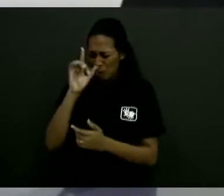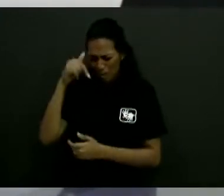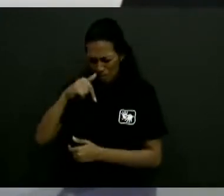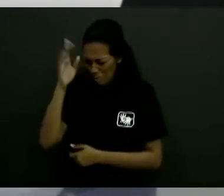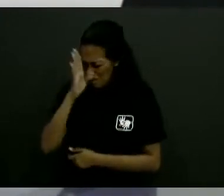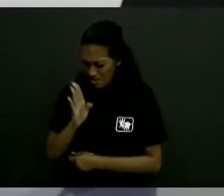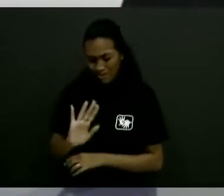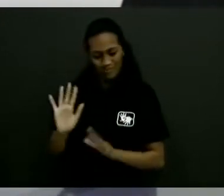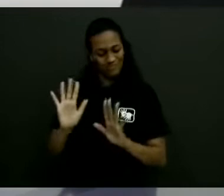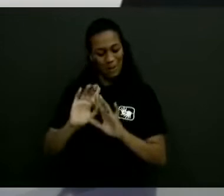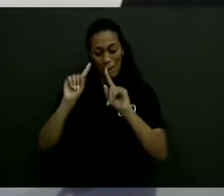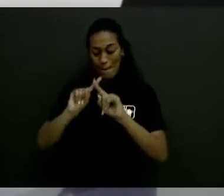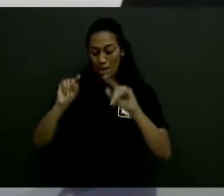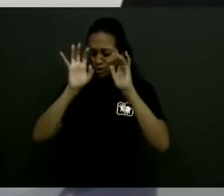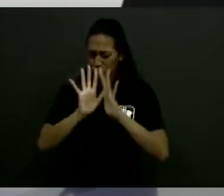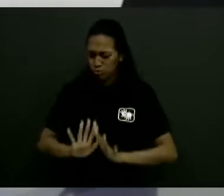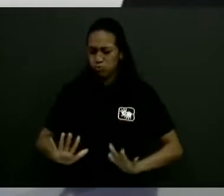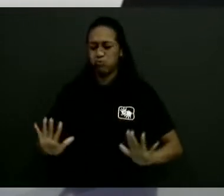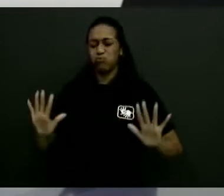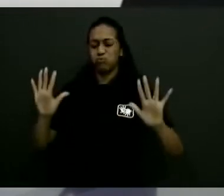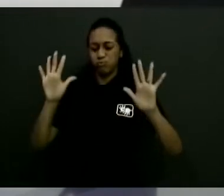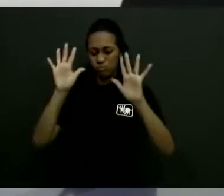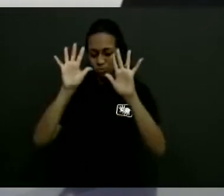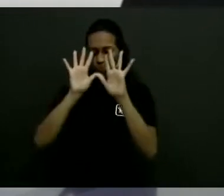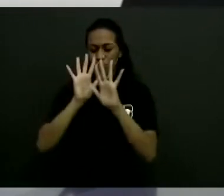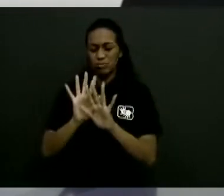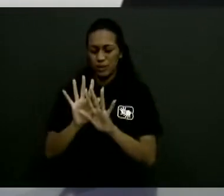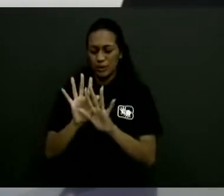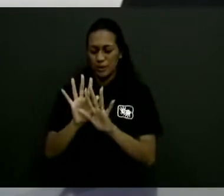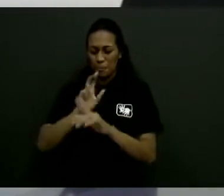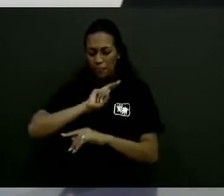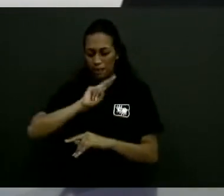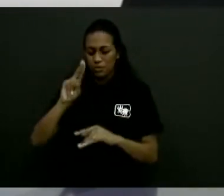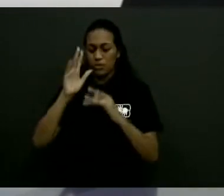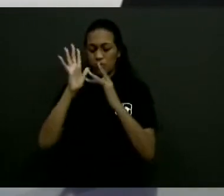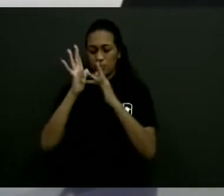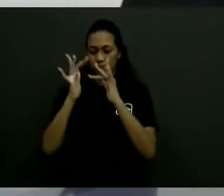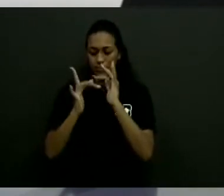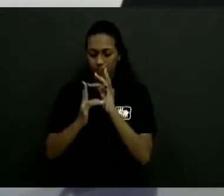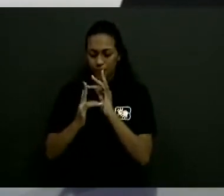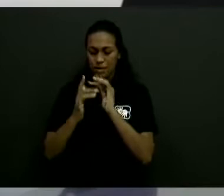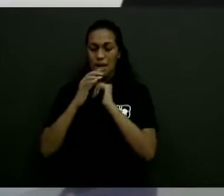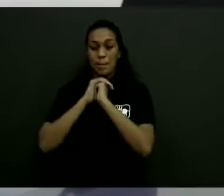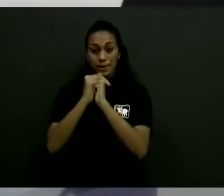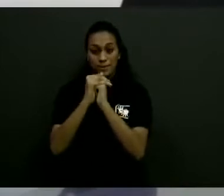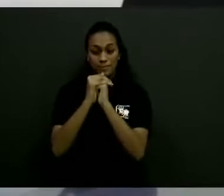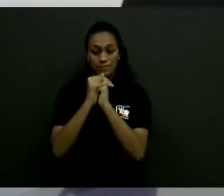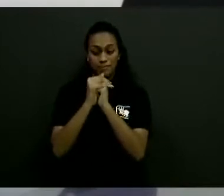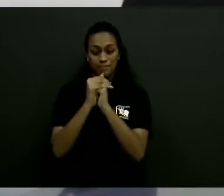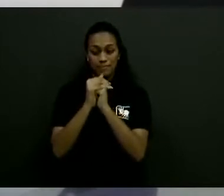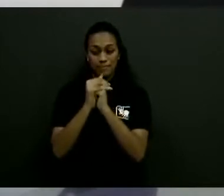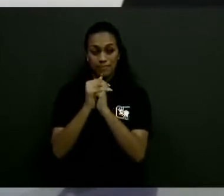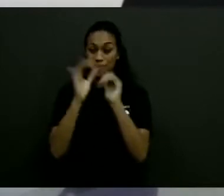only Brazil. Mas em todo o mundo. But all over the world. Em nome de Jesus. In Jesus' name. Amém. Amen.